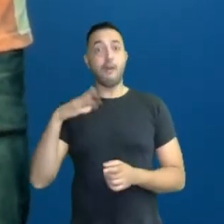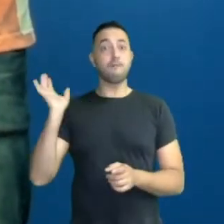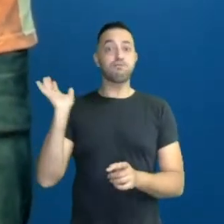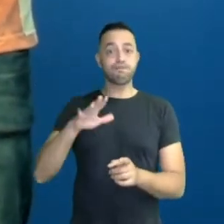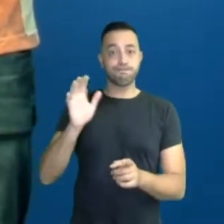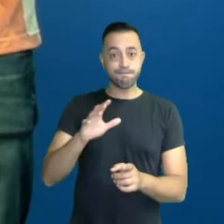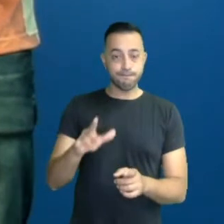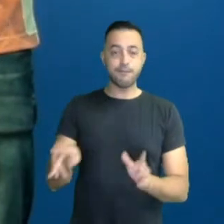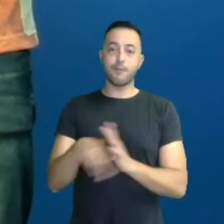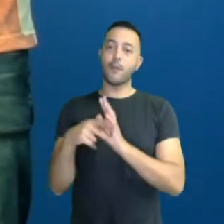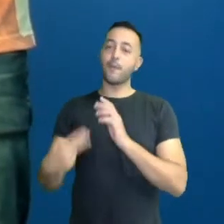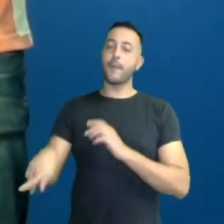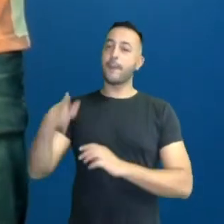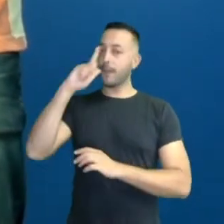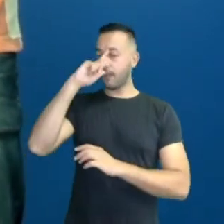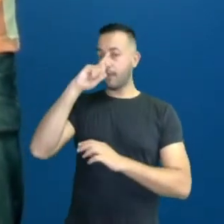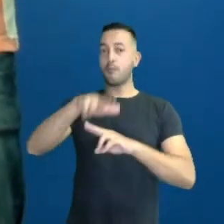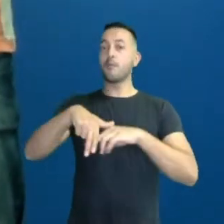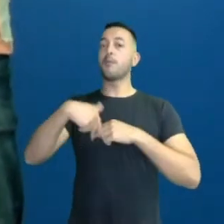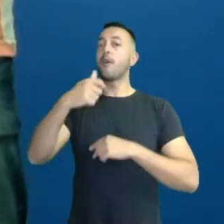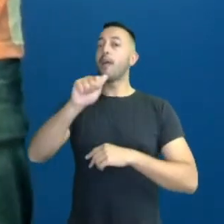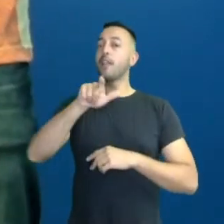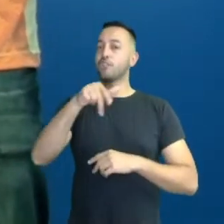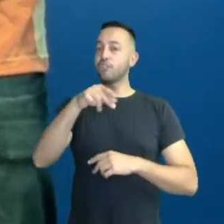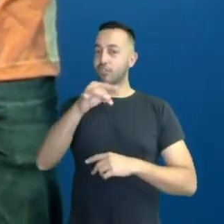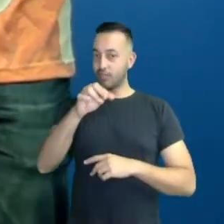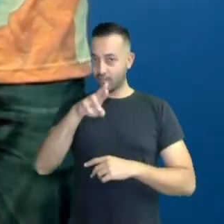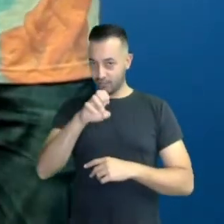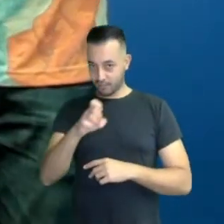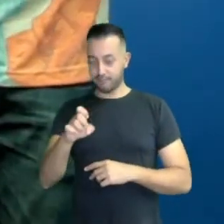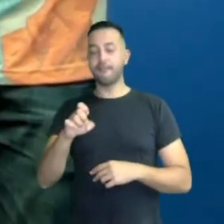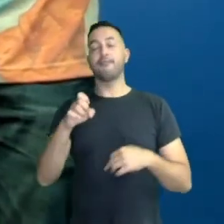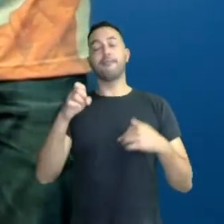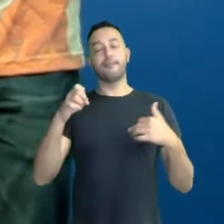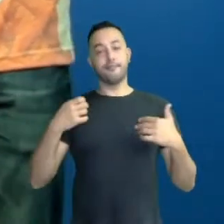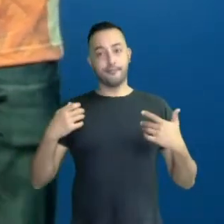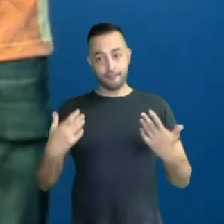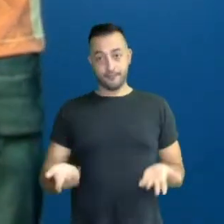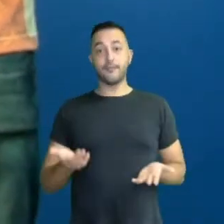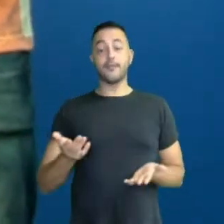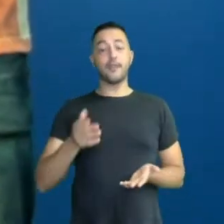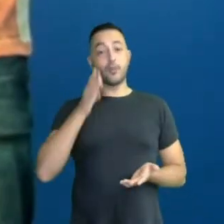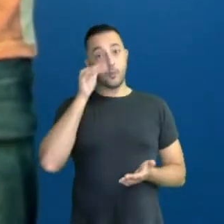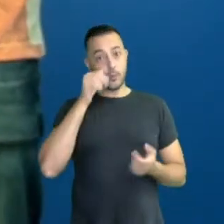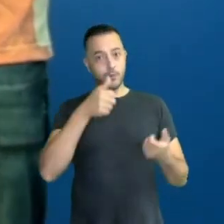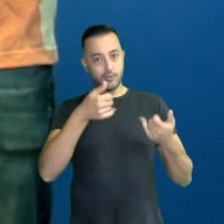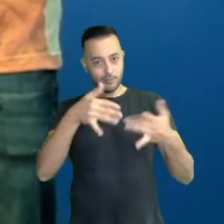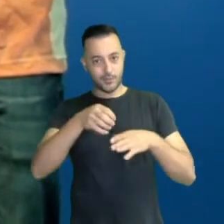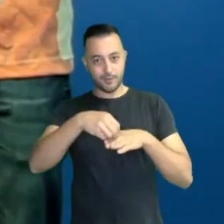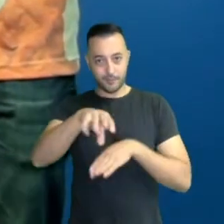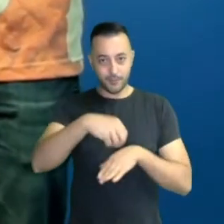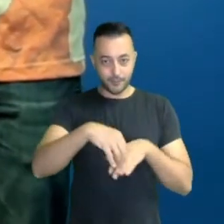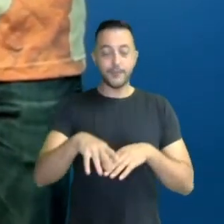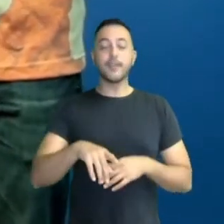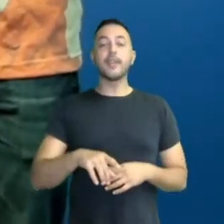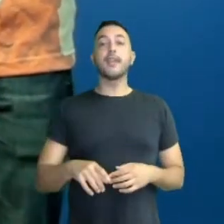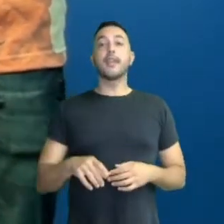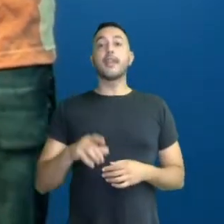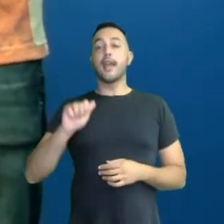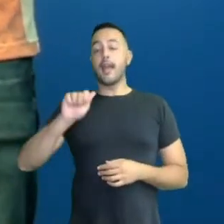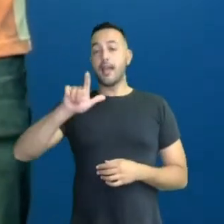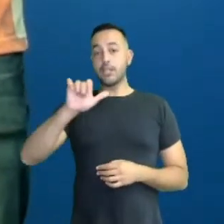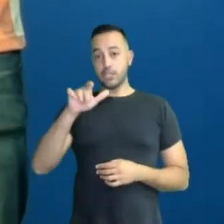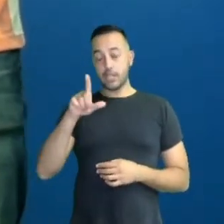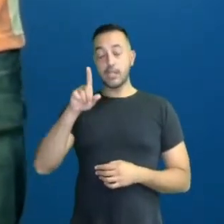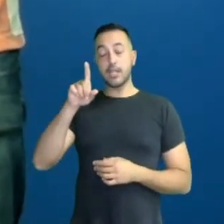grande grega por conta de Alexandre. Alexandre, que por uma curiosidade, ele foi